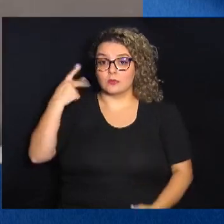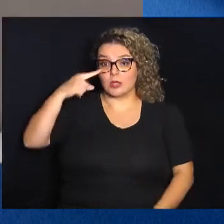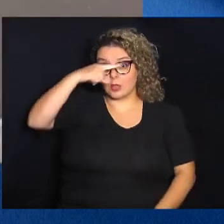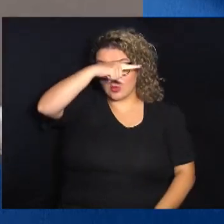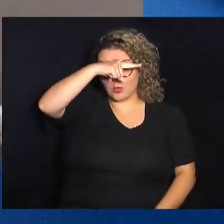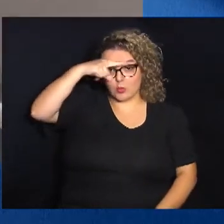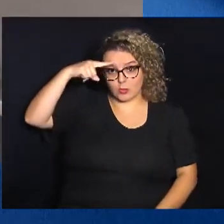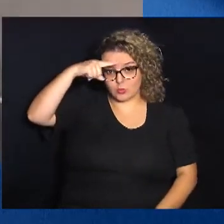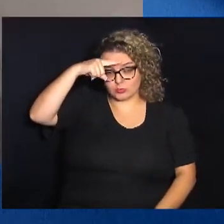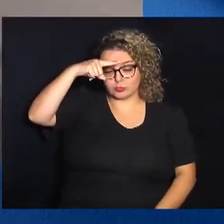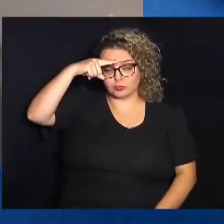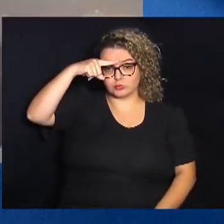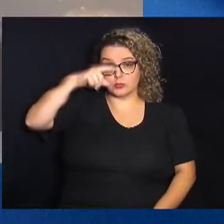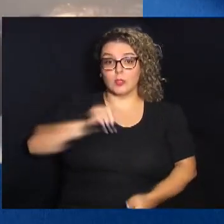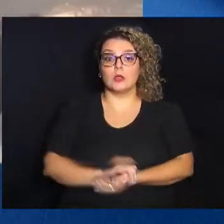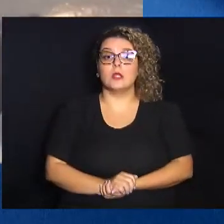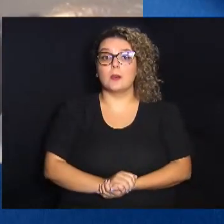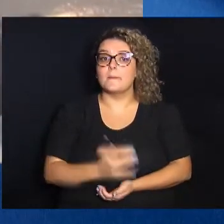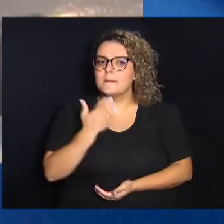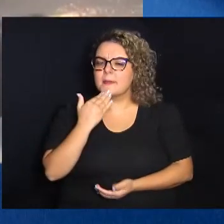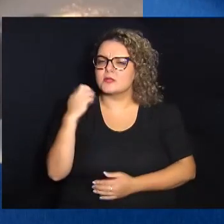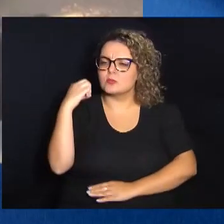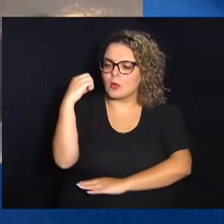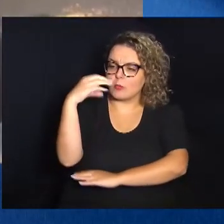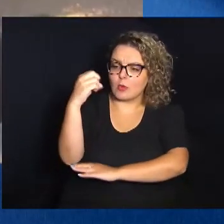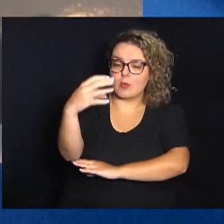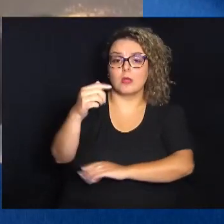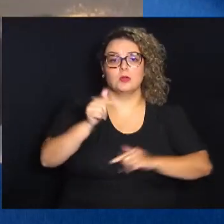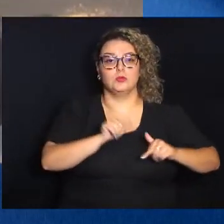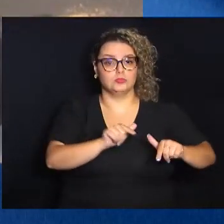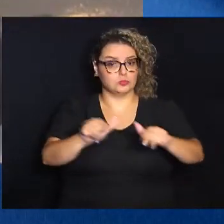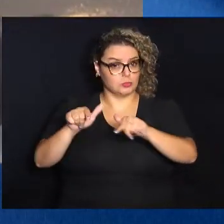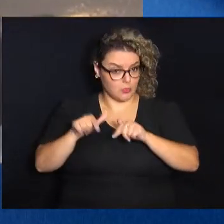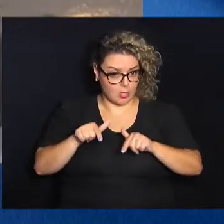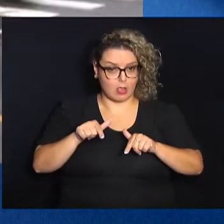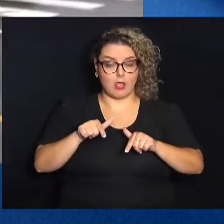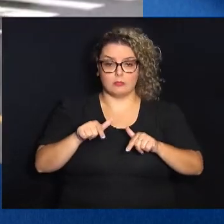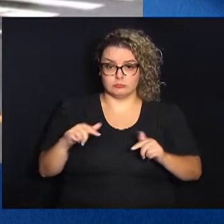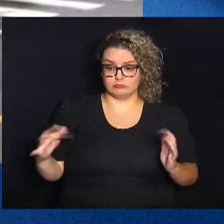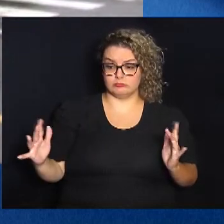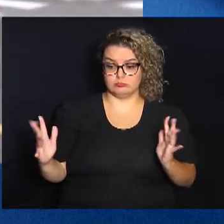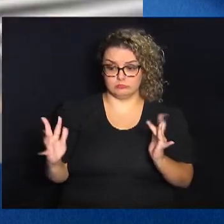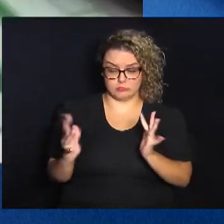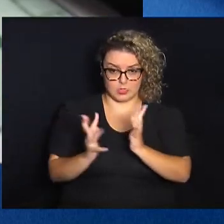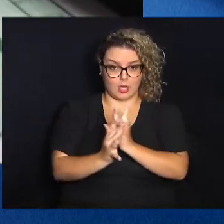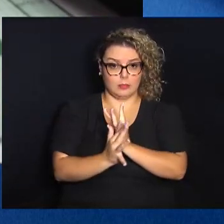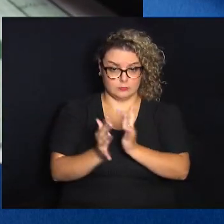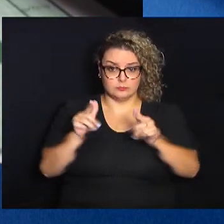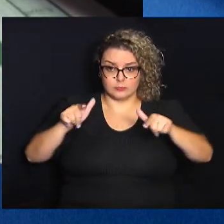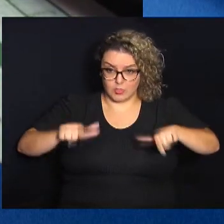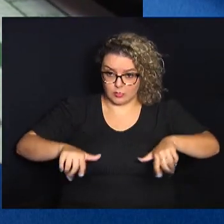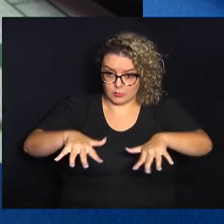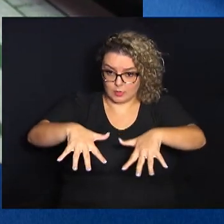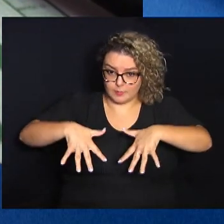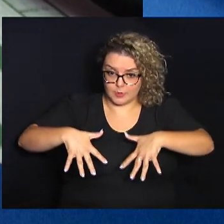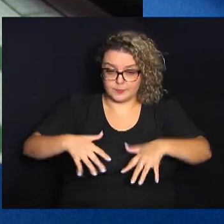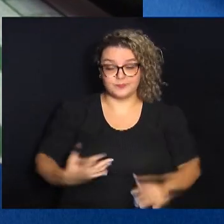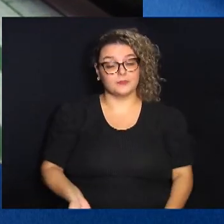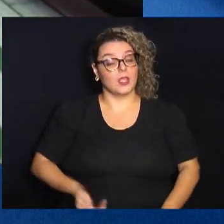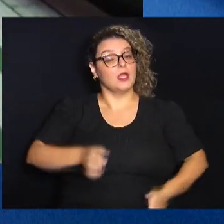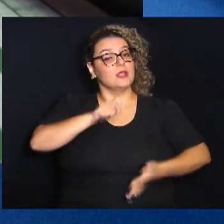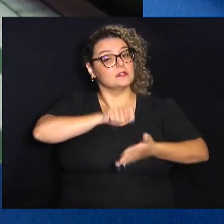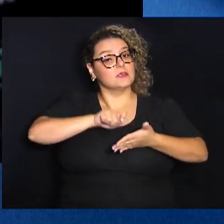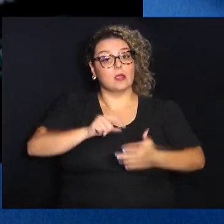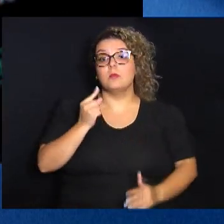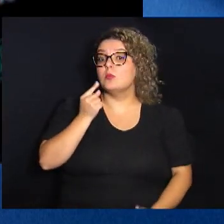Alejandro, solicita iluminação em locais destinados à travessia de pedestres. E o quadro Na Ponta